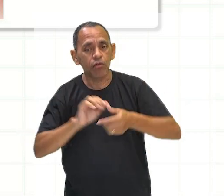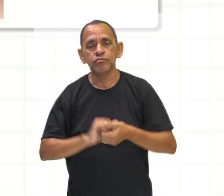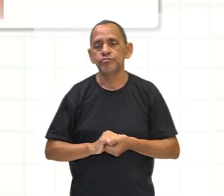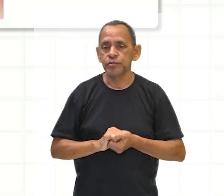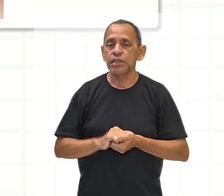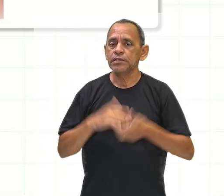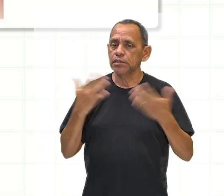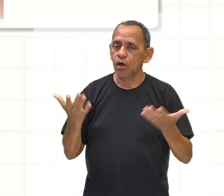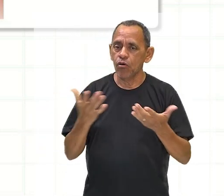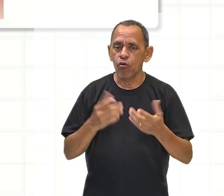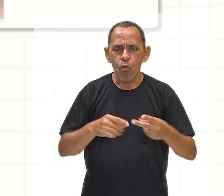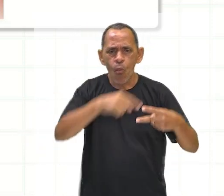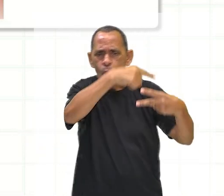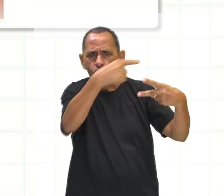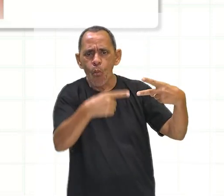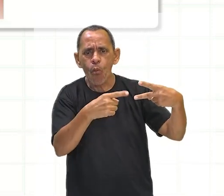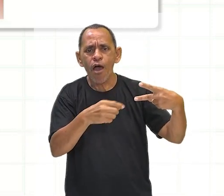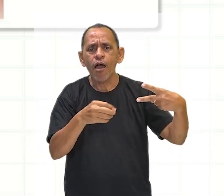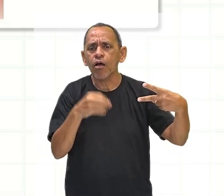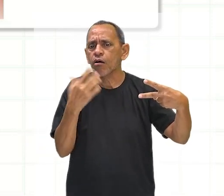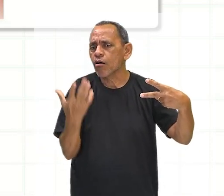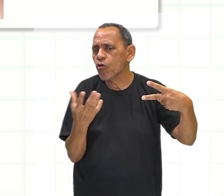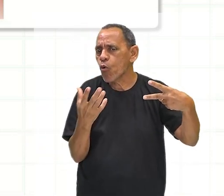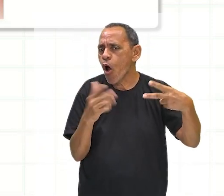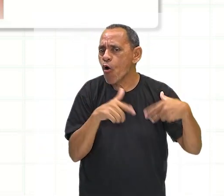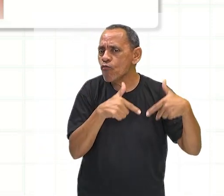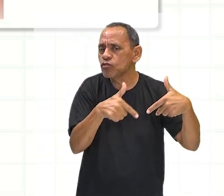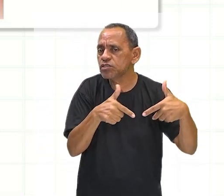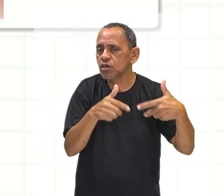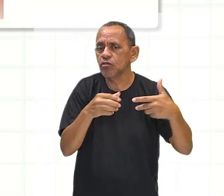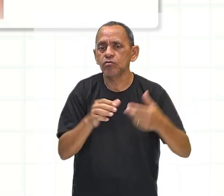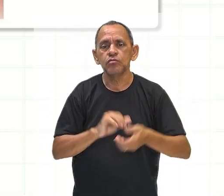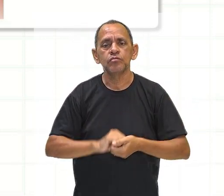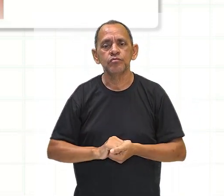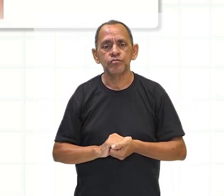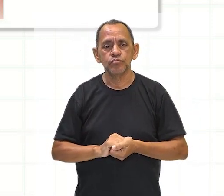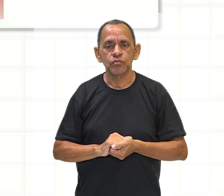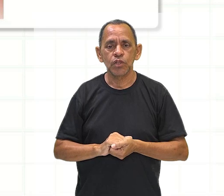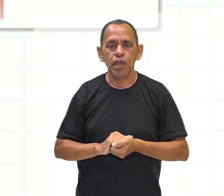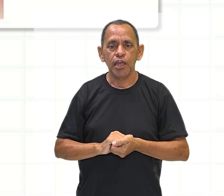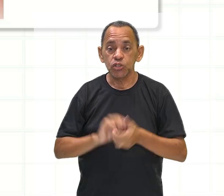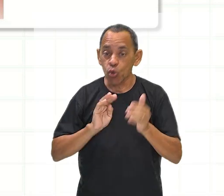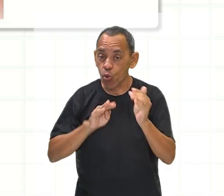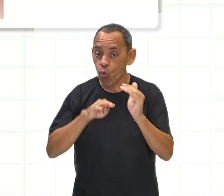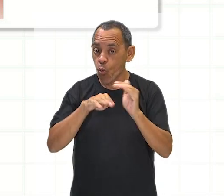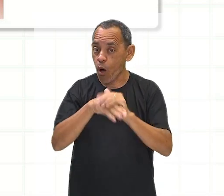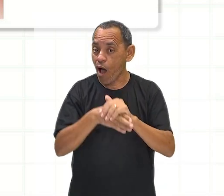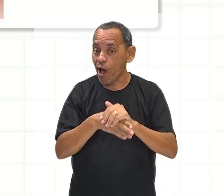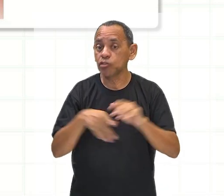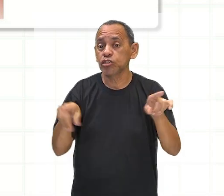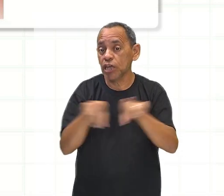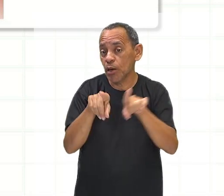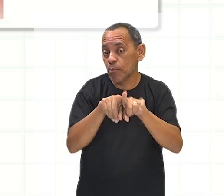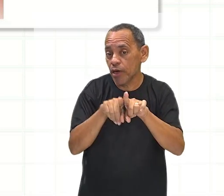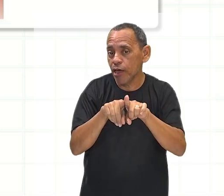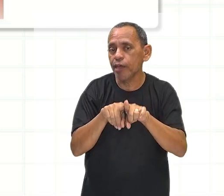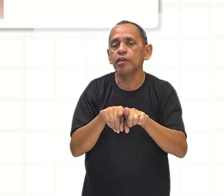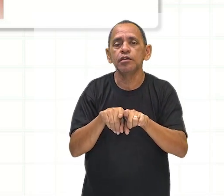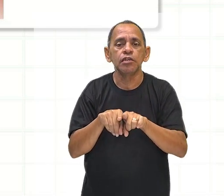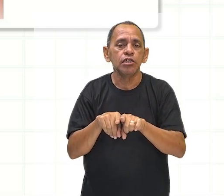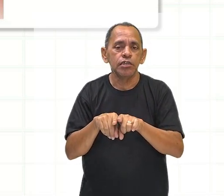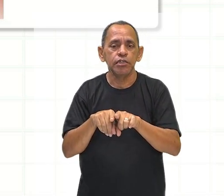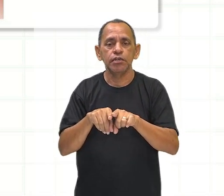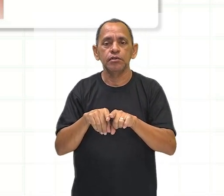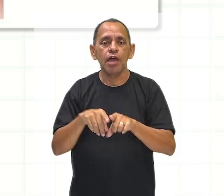função do epidídimo? Olha lá. Eles armazenam e amadurecem os espermatozoides produzidos